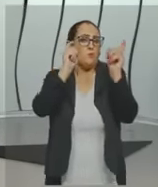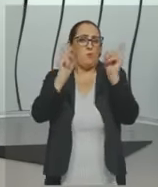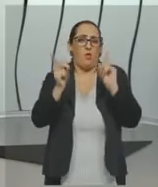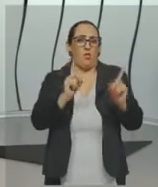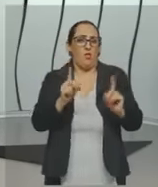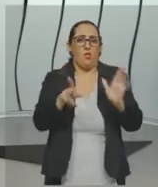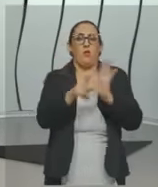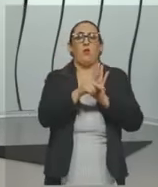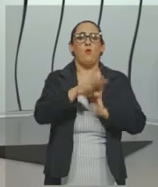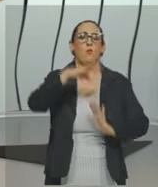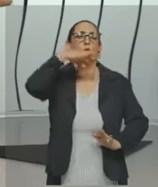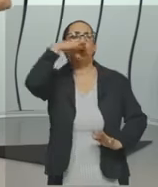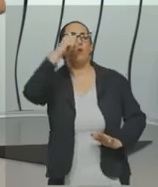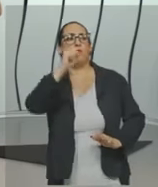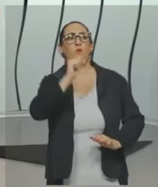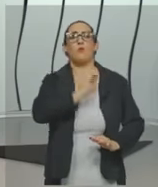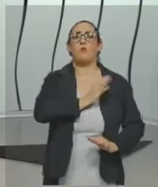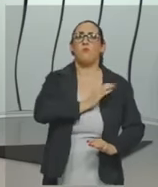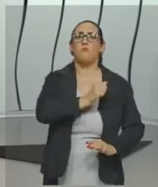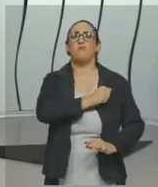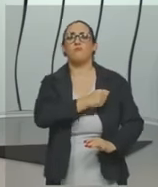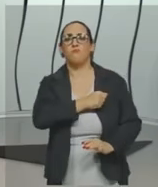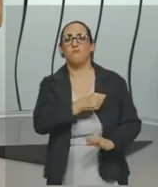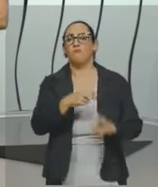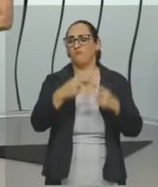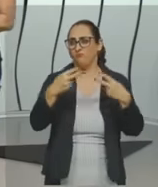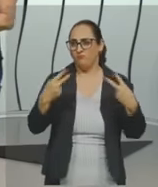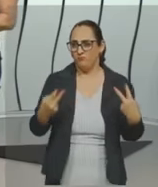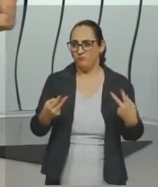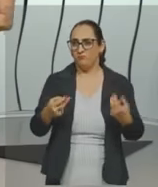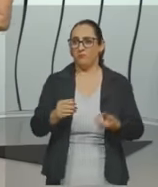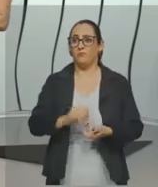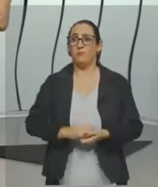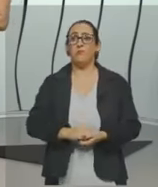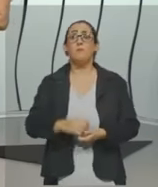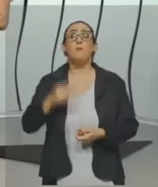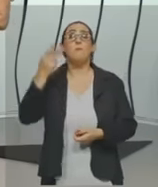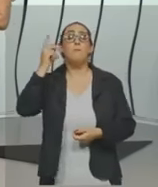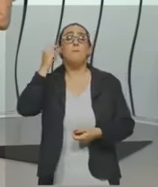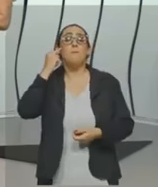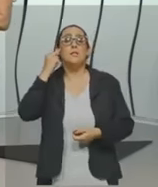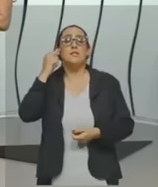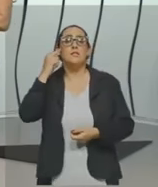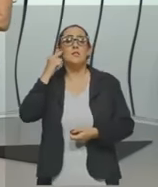nervoso. Então aqui, para a gente rever isso aí, sistema nervoso